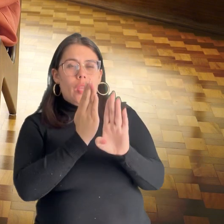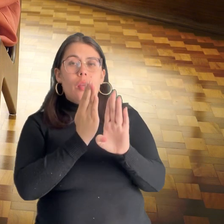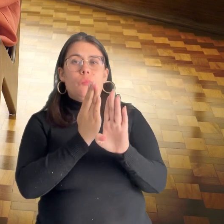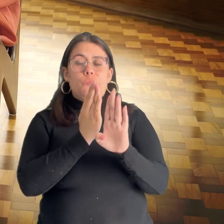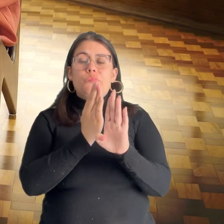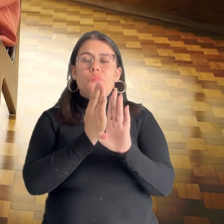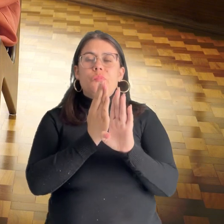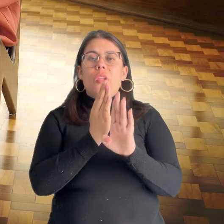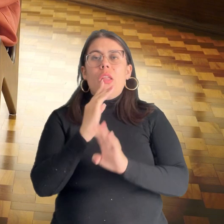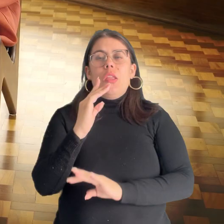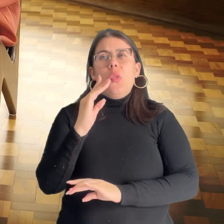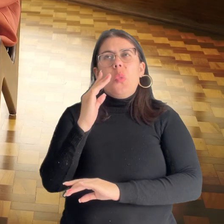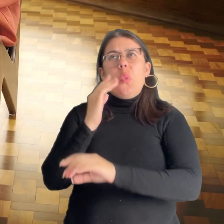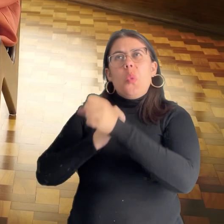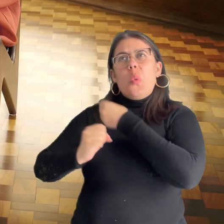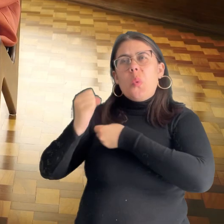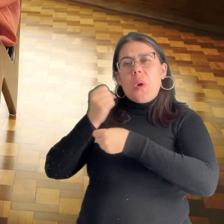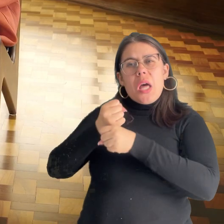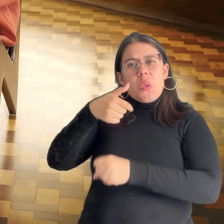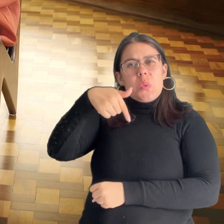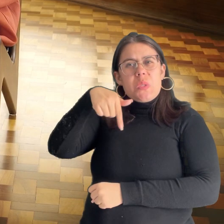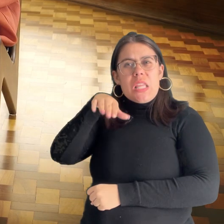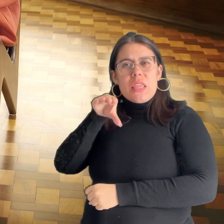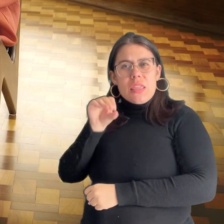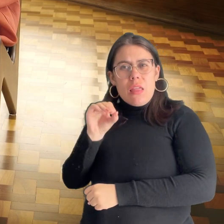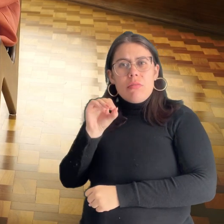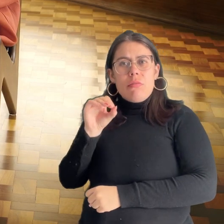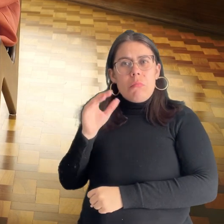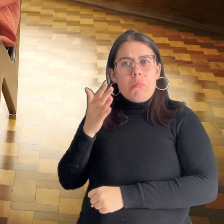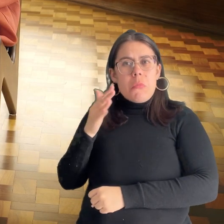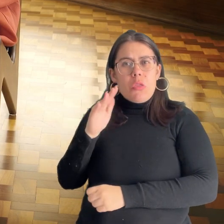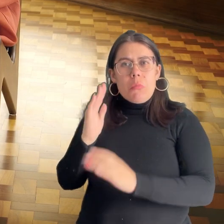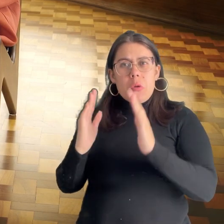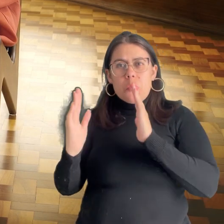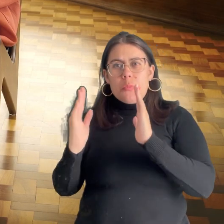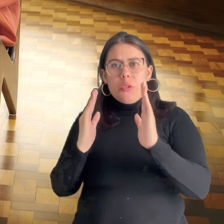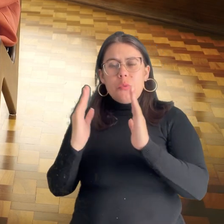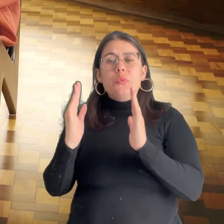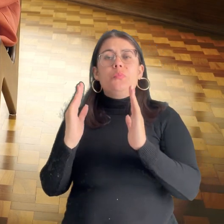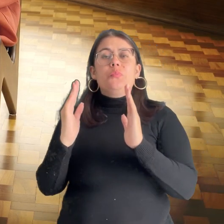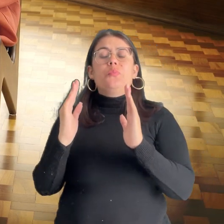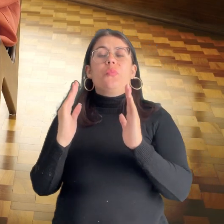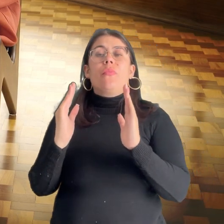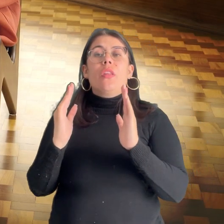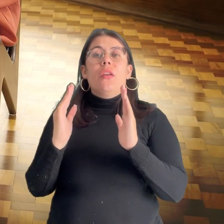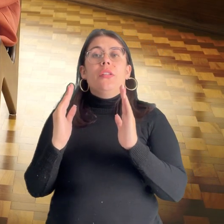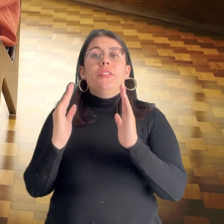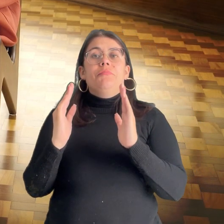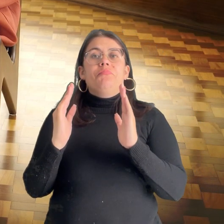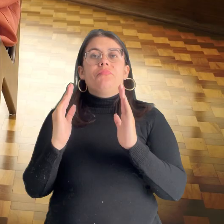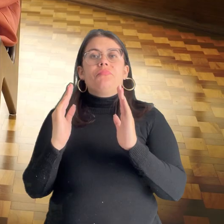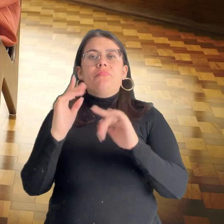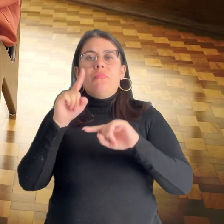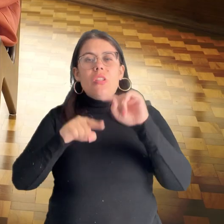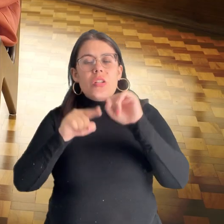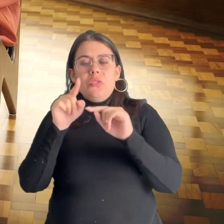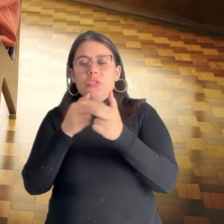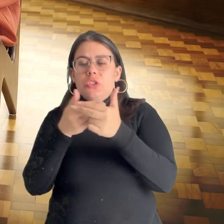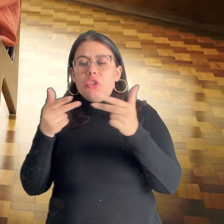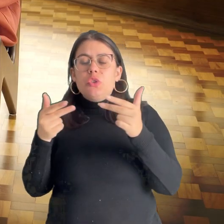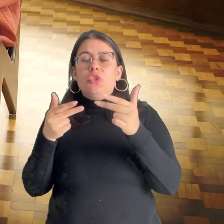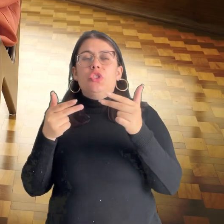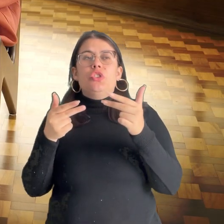intervenção nos anos 70 que retirou toda uma série de tecelas que eram de um tom